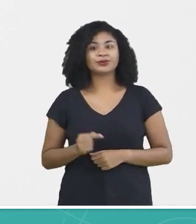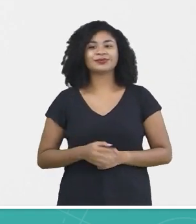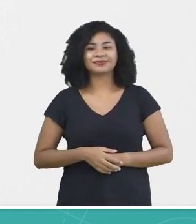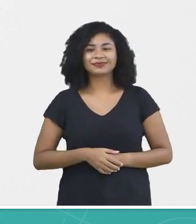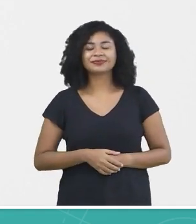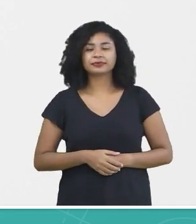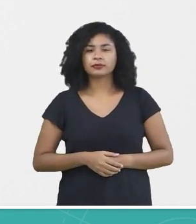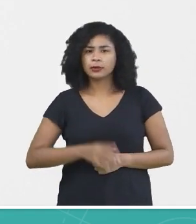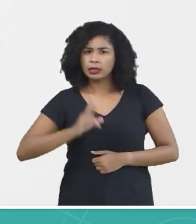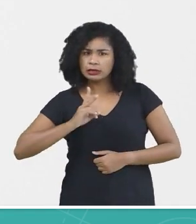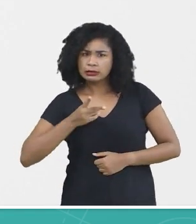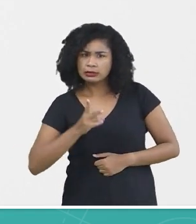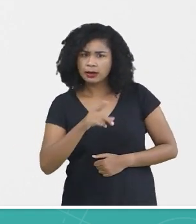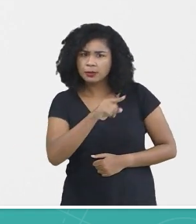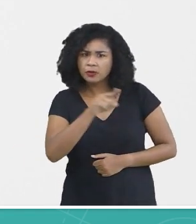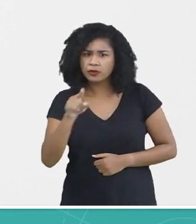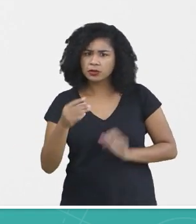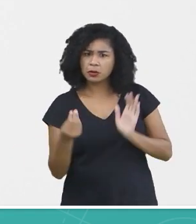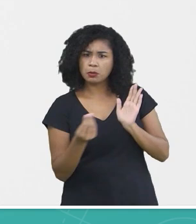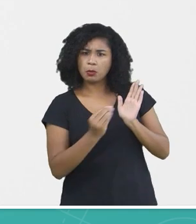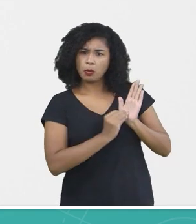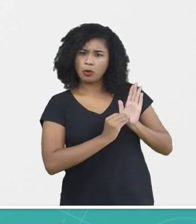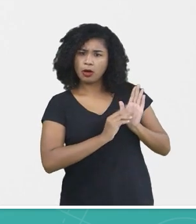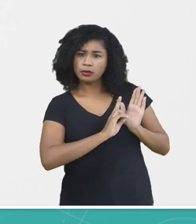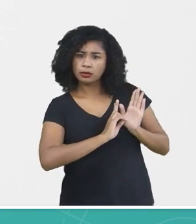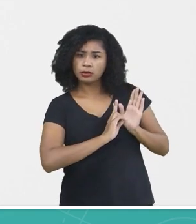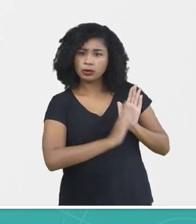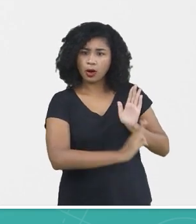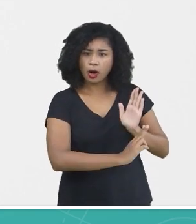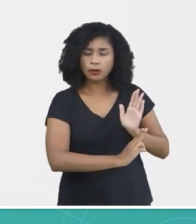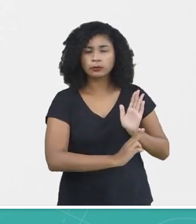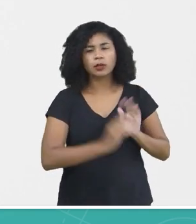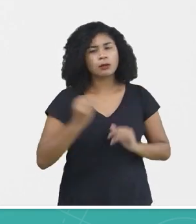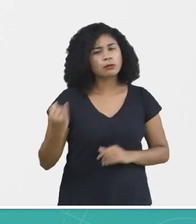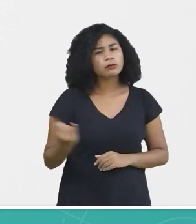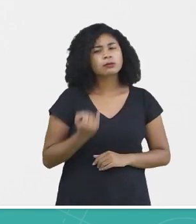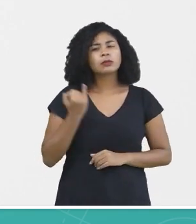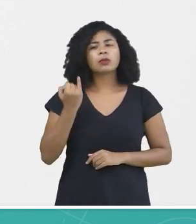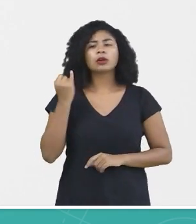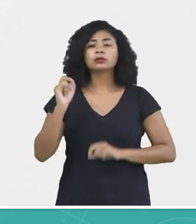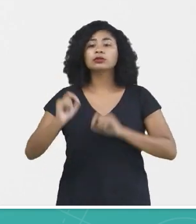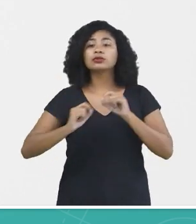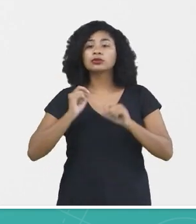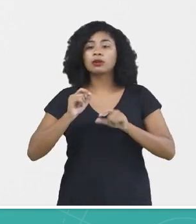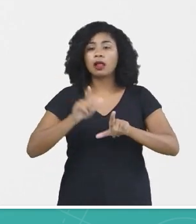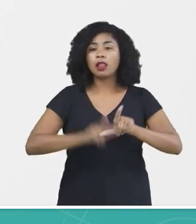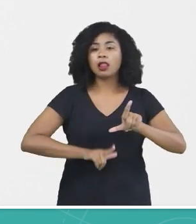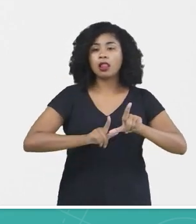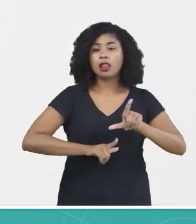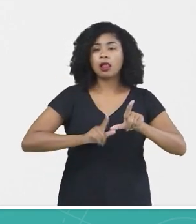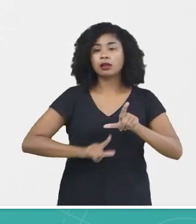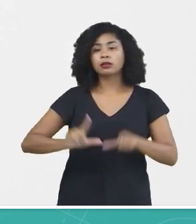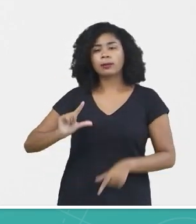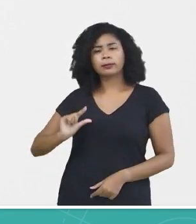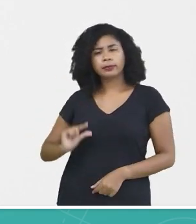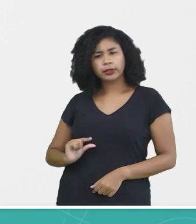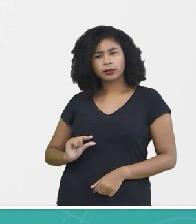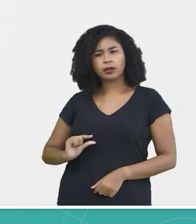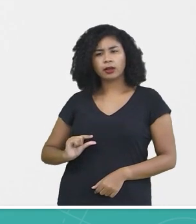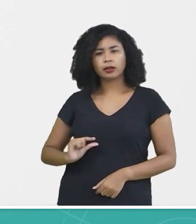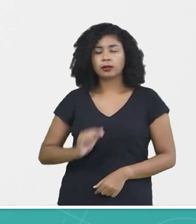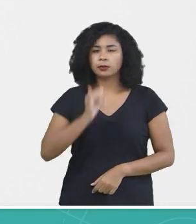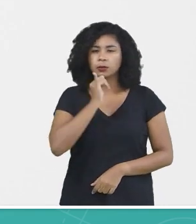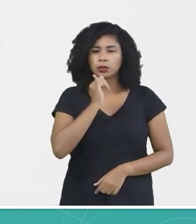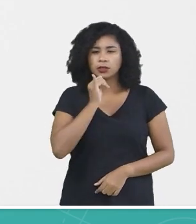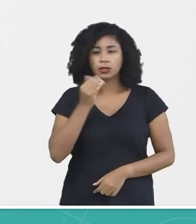reta, é interessante você, você usar uma letra minúscula. Ó, reta R minúsculo, reta